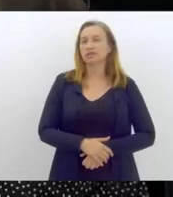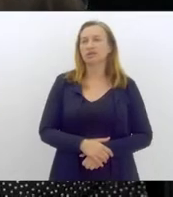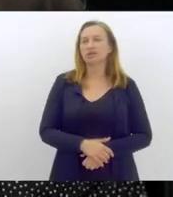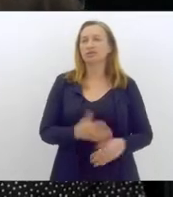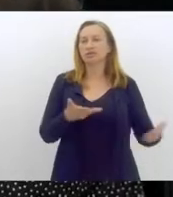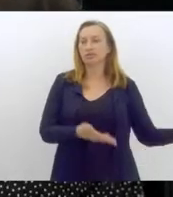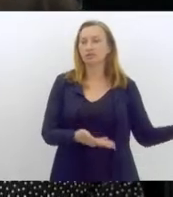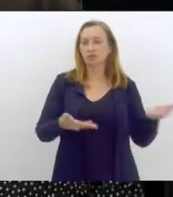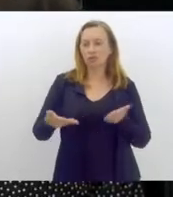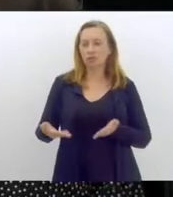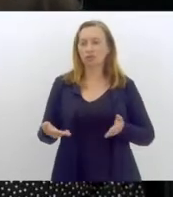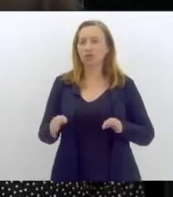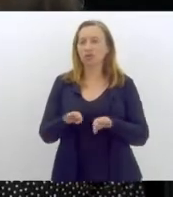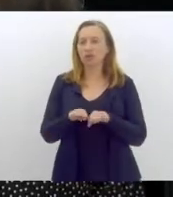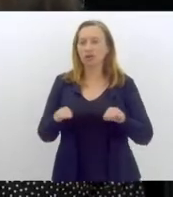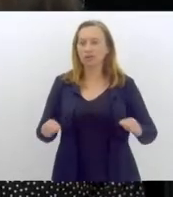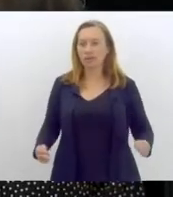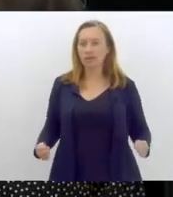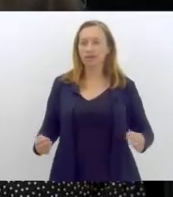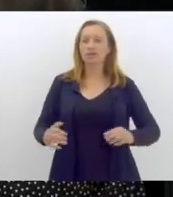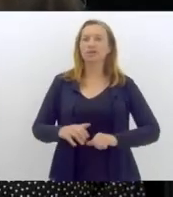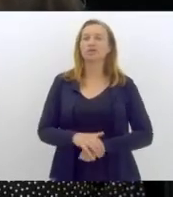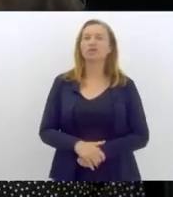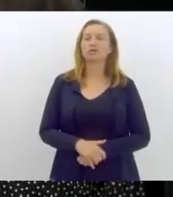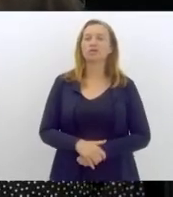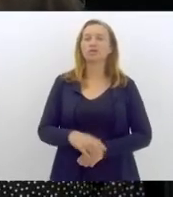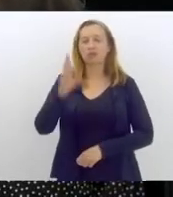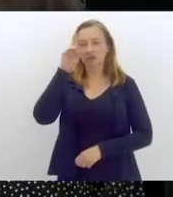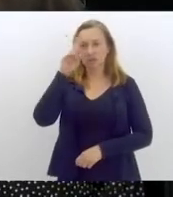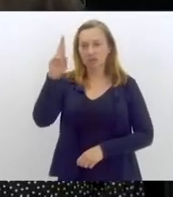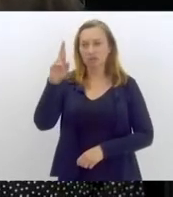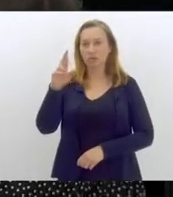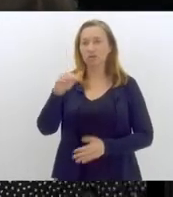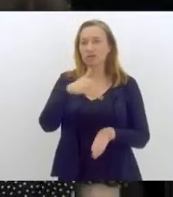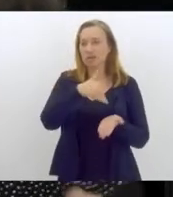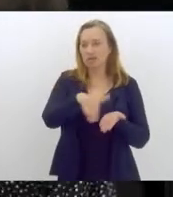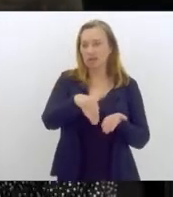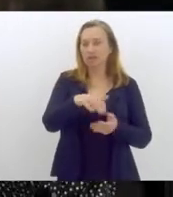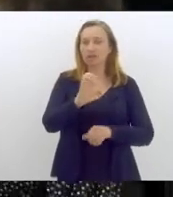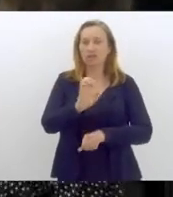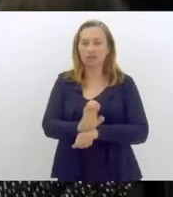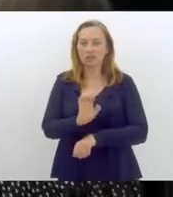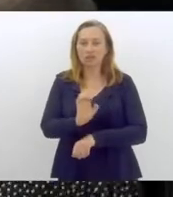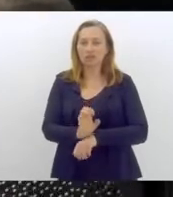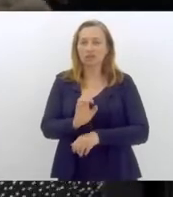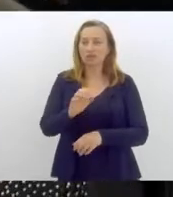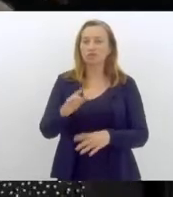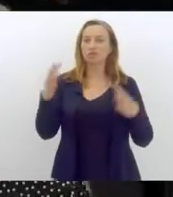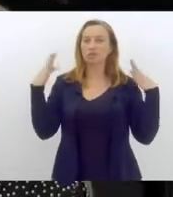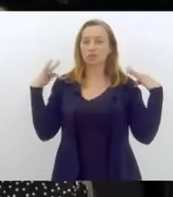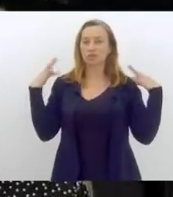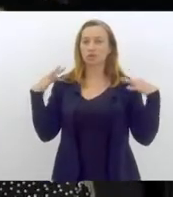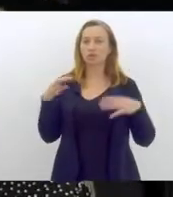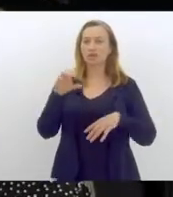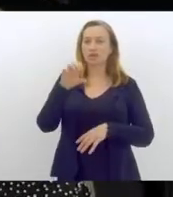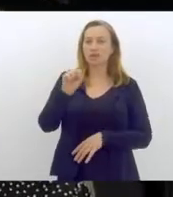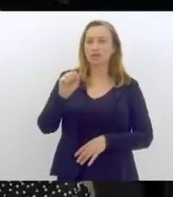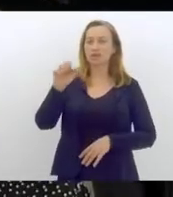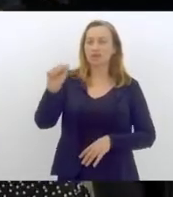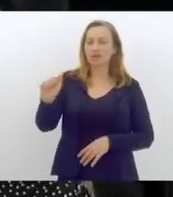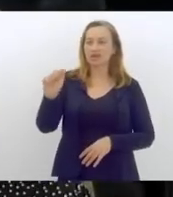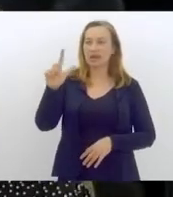convido para compor a mesa o Excelentíssimo Senhor secretário Estadual de turismo Dr Sávio Luiz